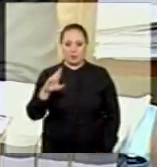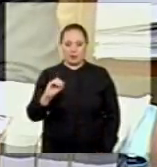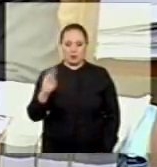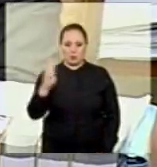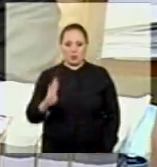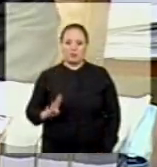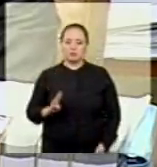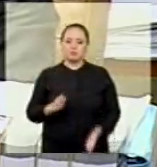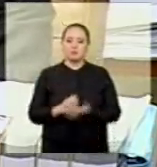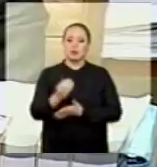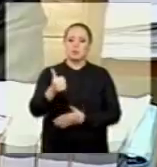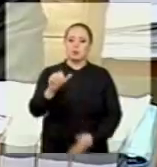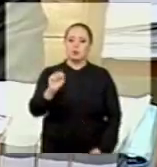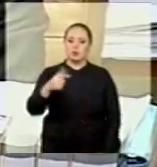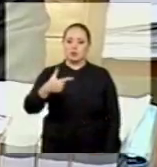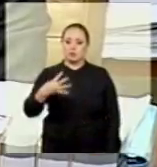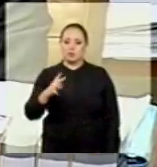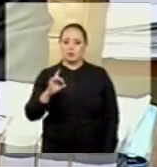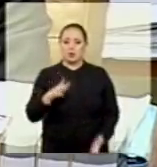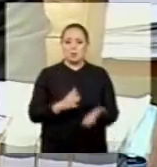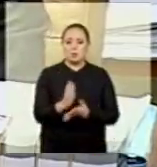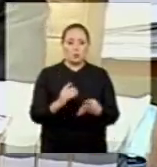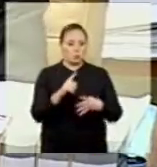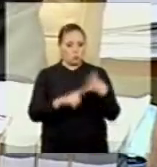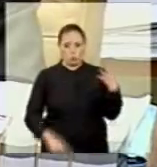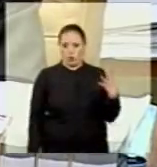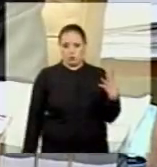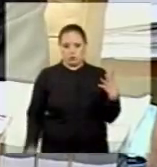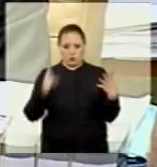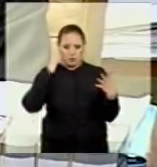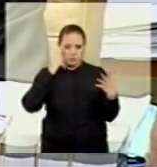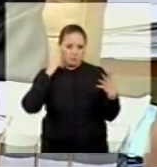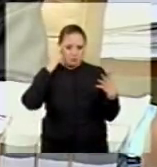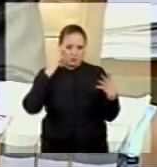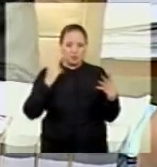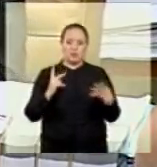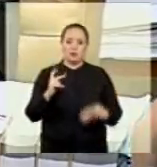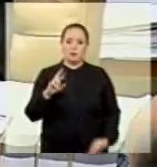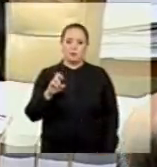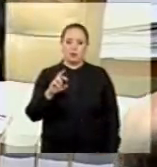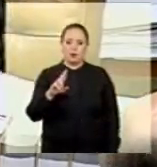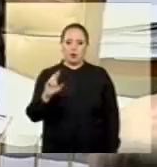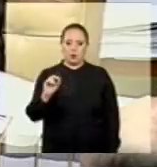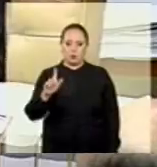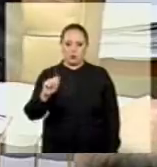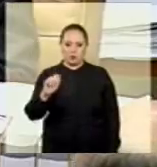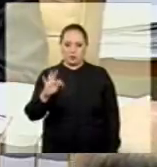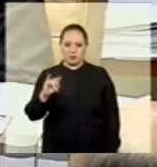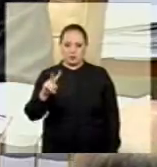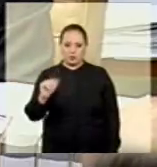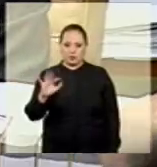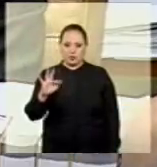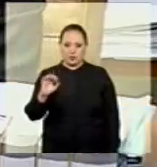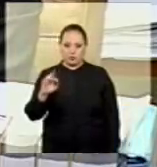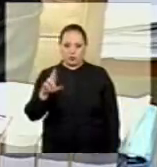1824, consagrou apenas 4 únicas hipóteses de prerrogativa de foro perante o Supremo Tribunal